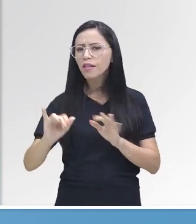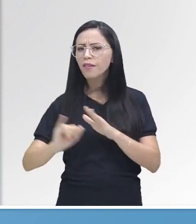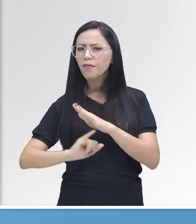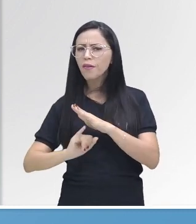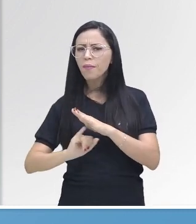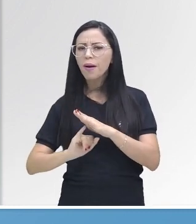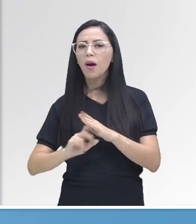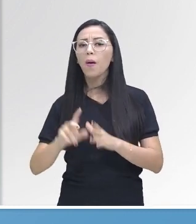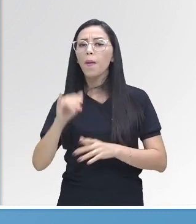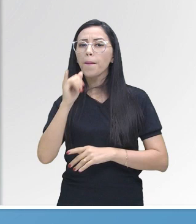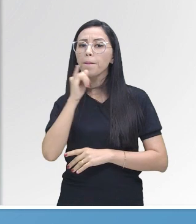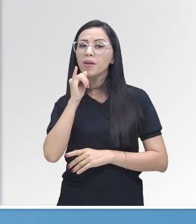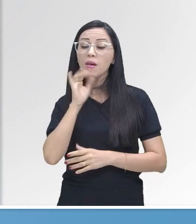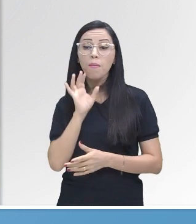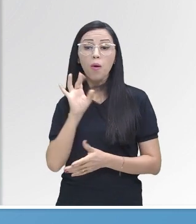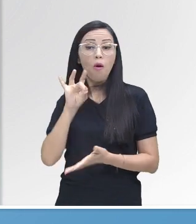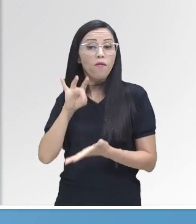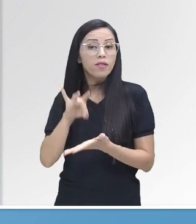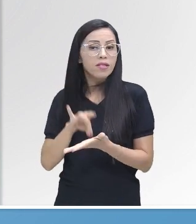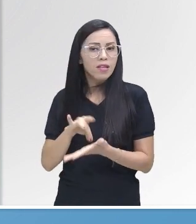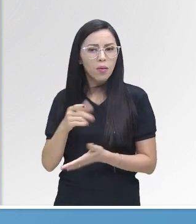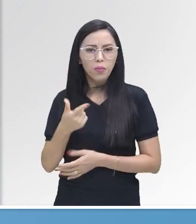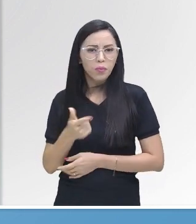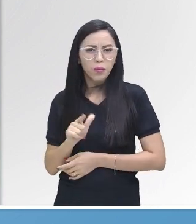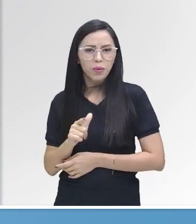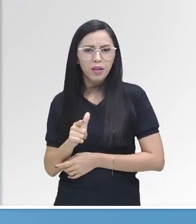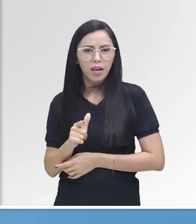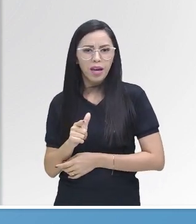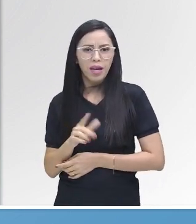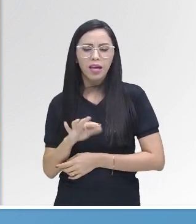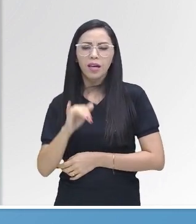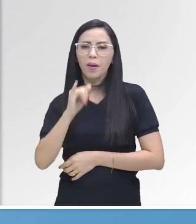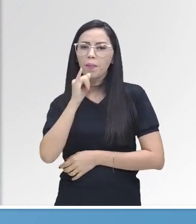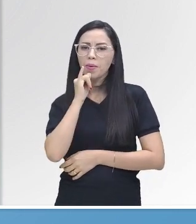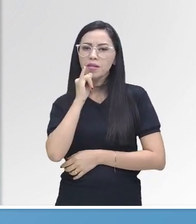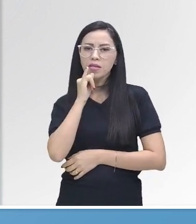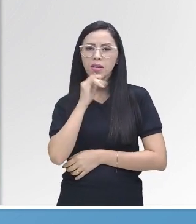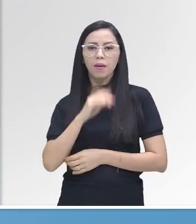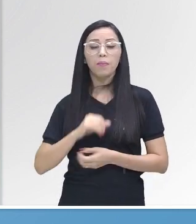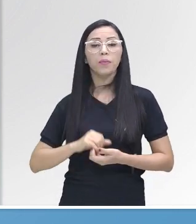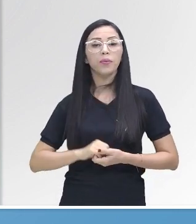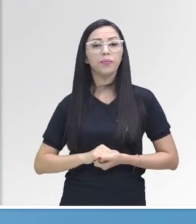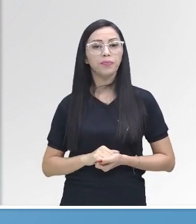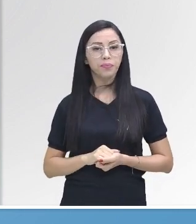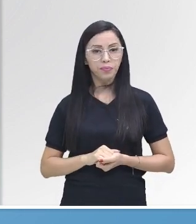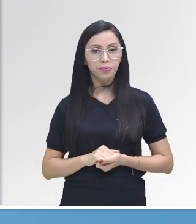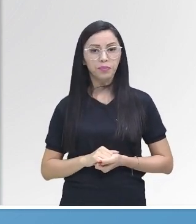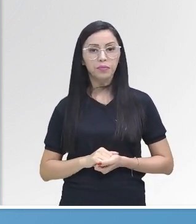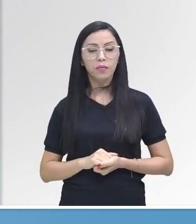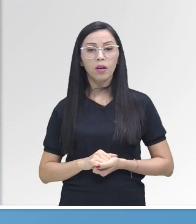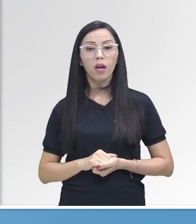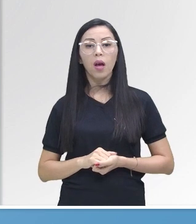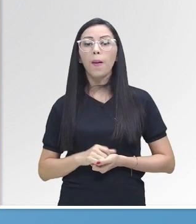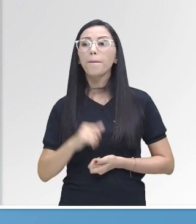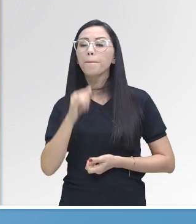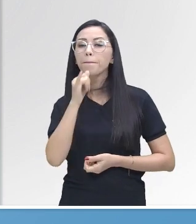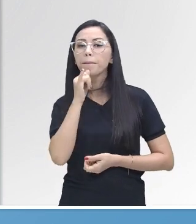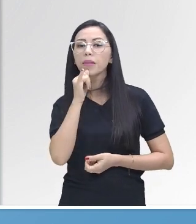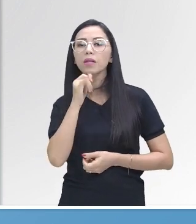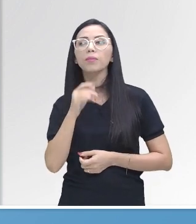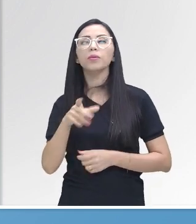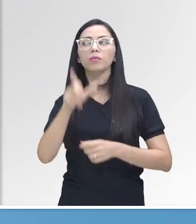aquela que não usamos, que tem uma medida correta? Não, ela não tem uma medida correta, né? Então, vamos